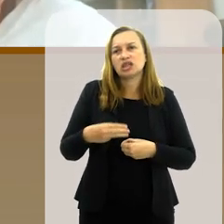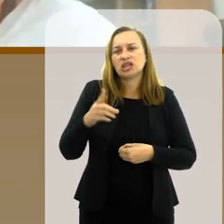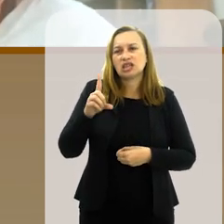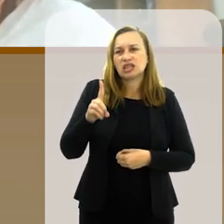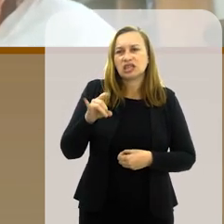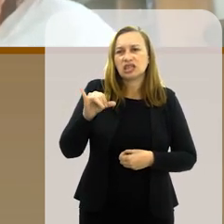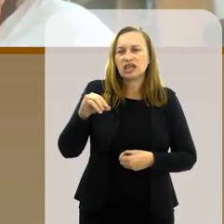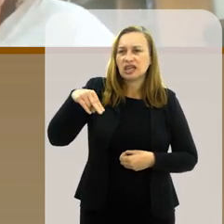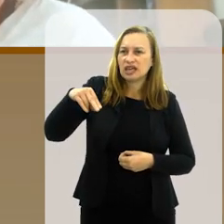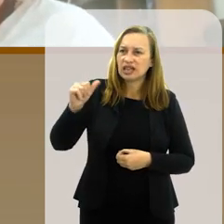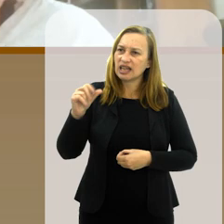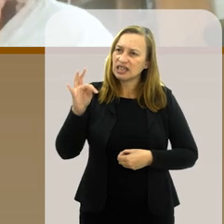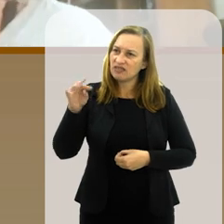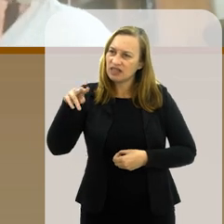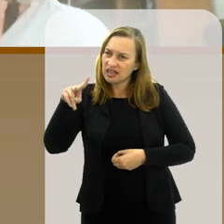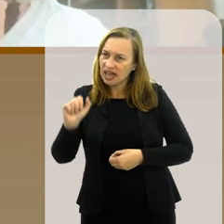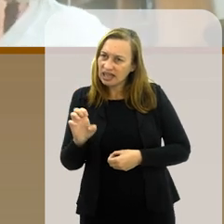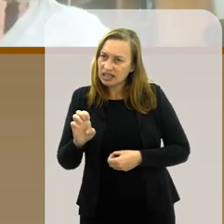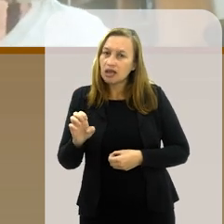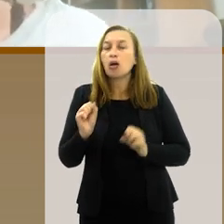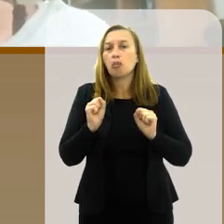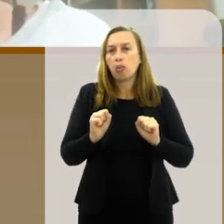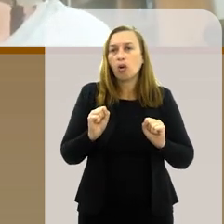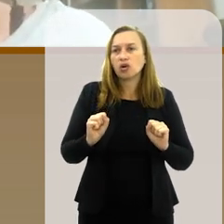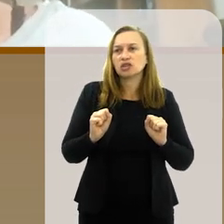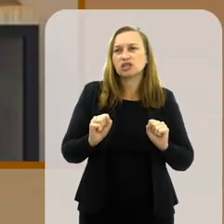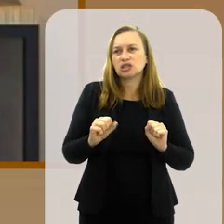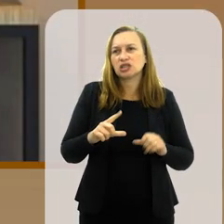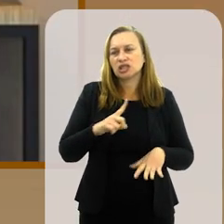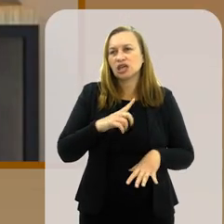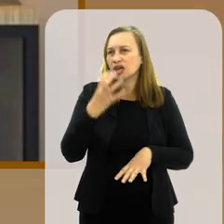município de Natividade. Então, quer dizer, não,